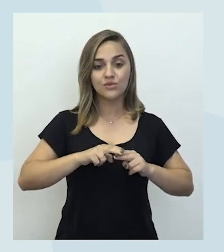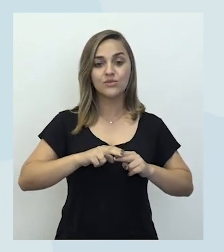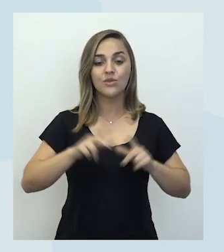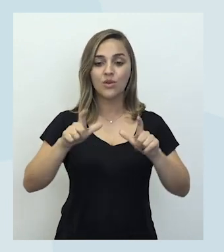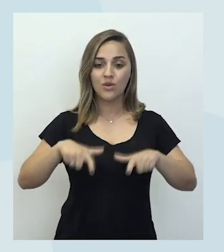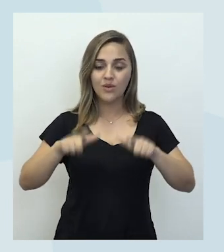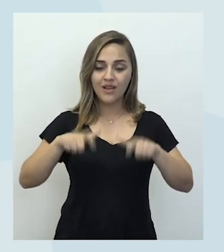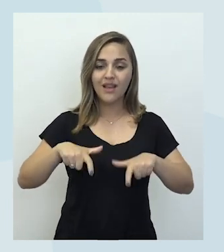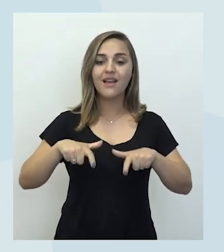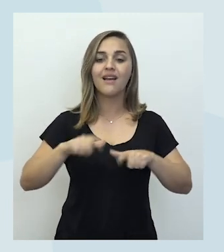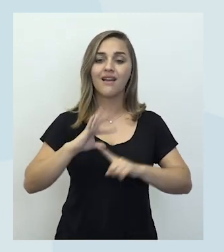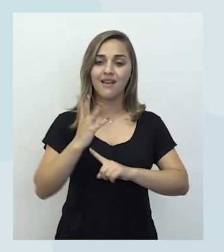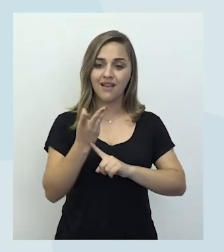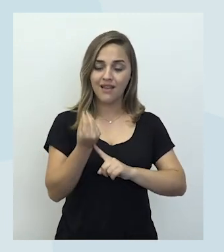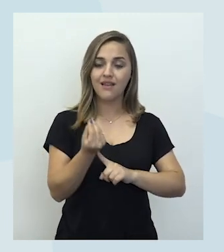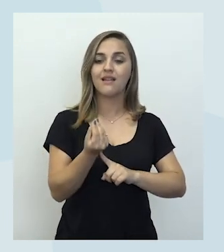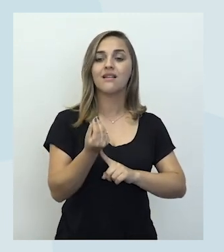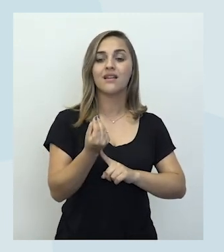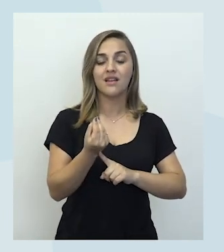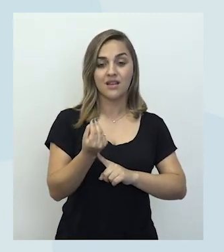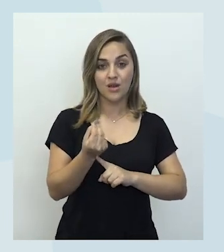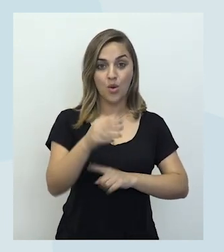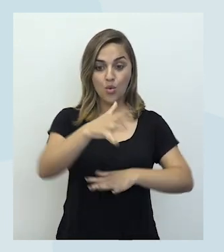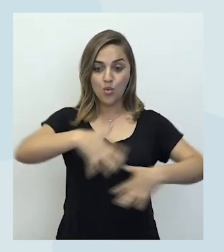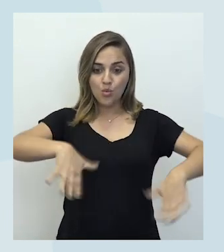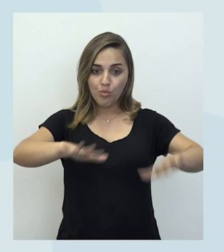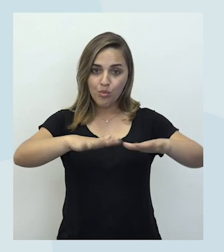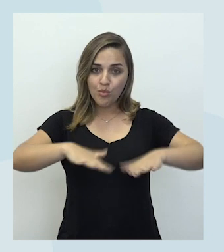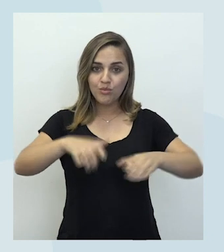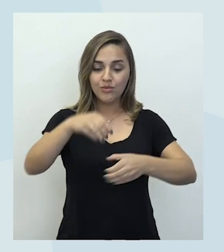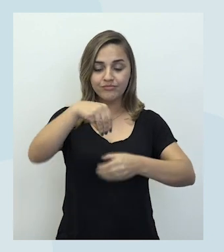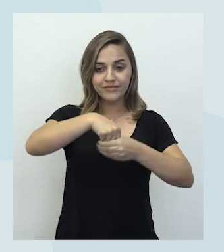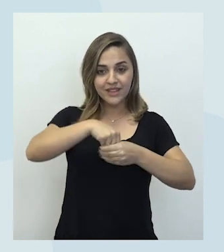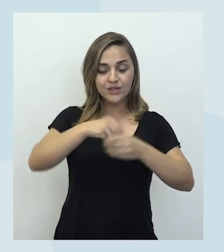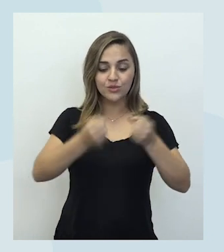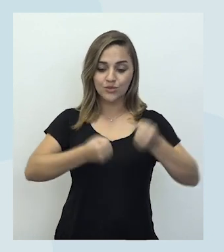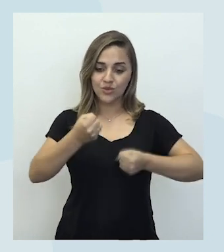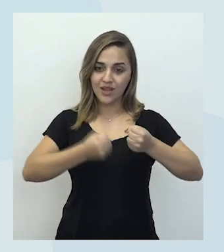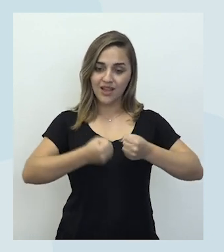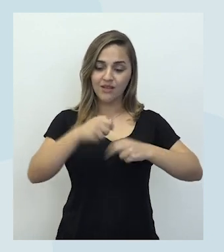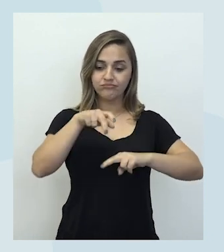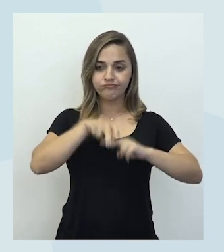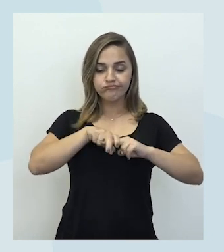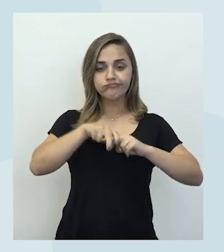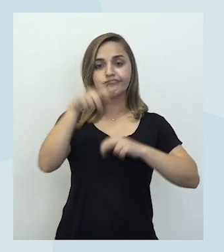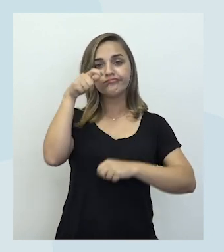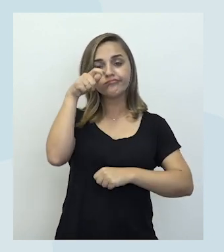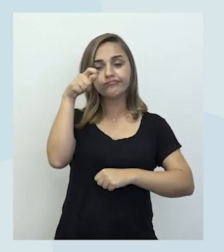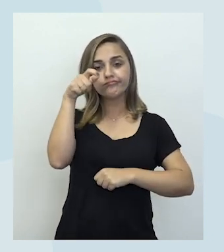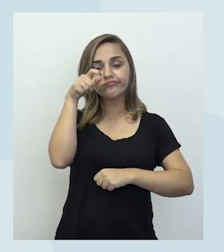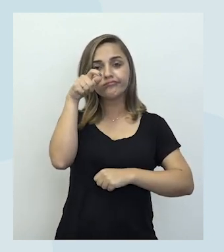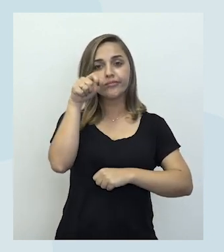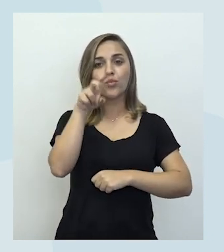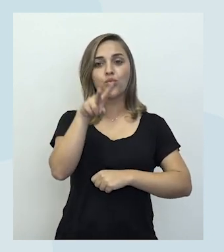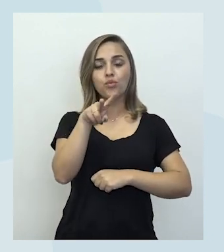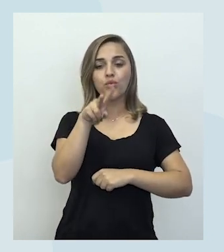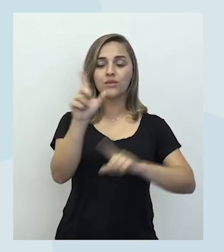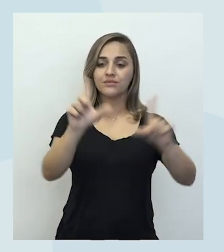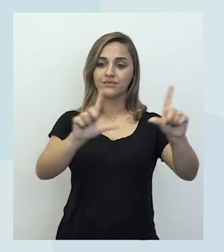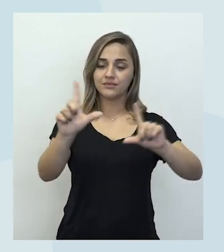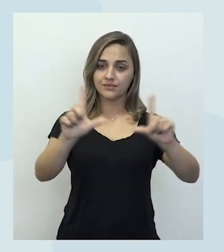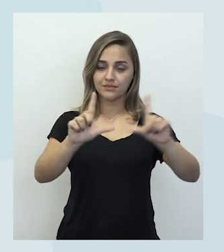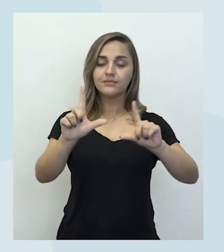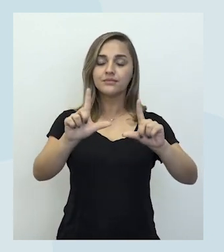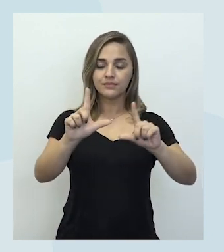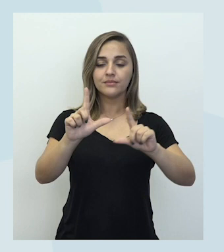o público assistirá à sessão dentro do seu próprio carro, respeitando o isolamento social. Onde vai acontecer? Eu acho que eu nem preciso parar